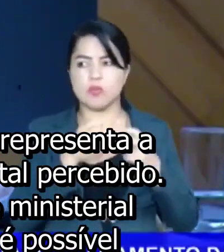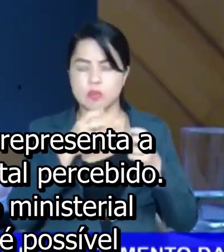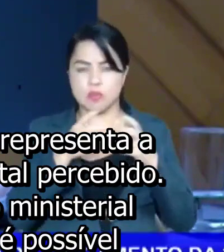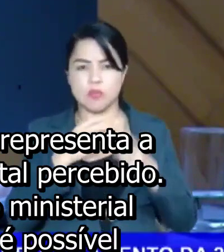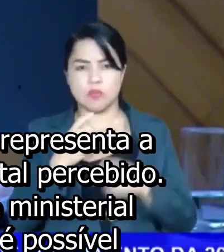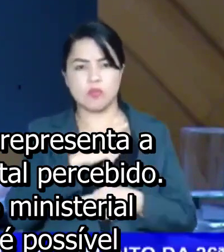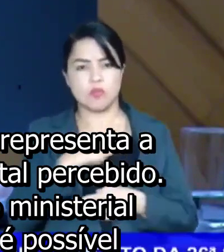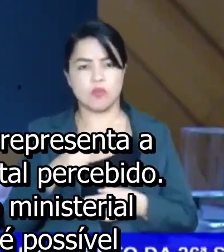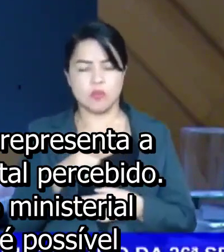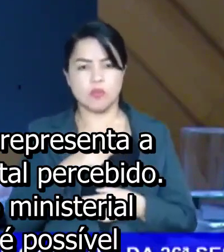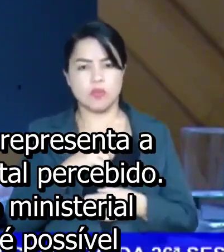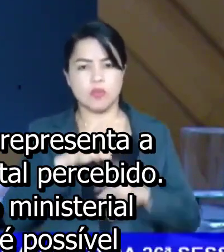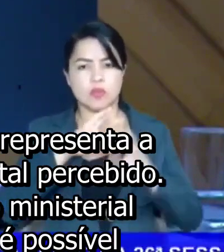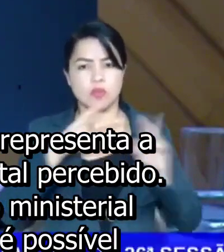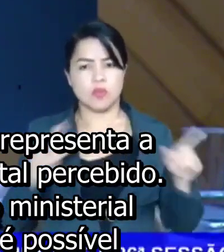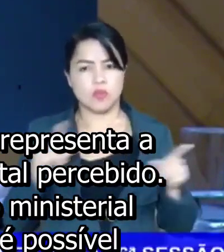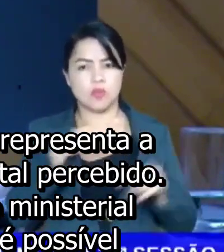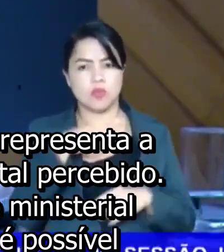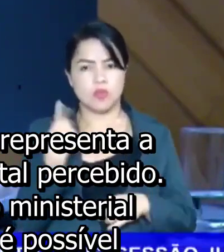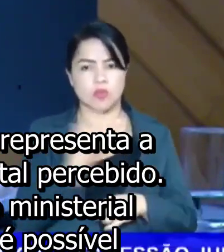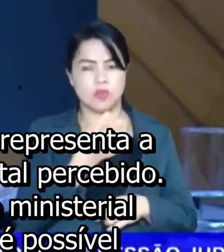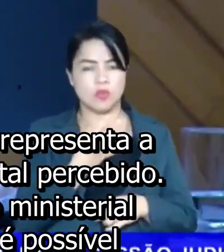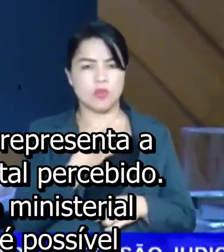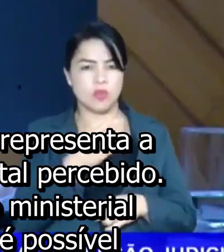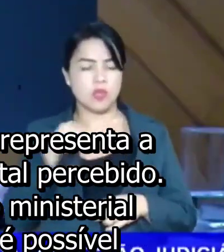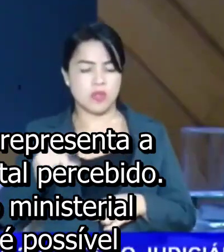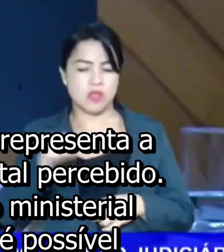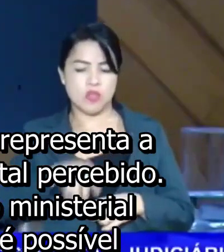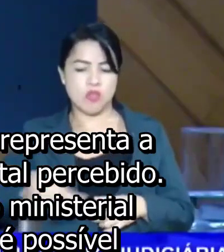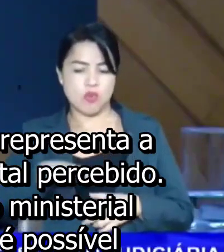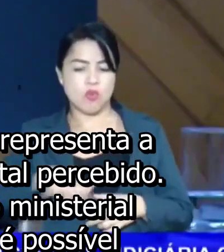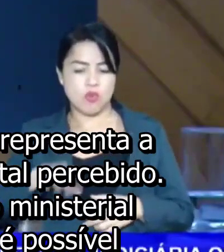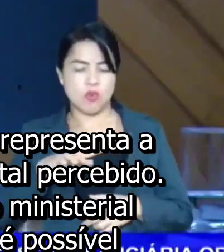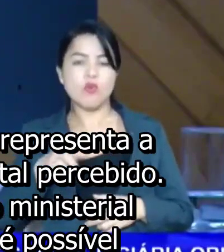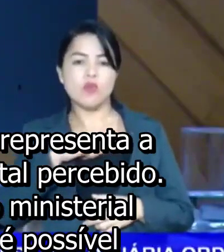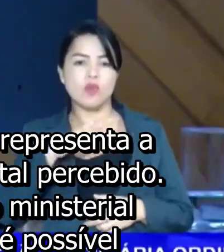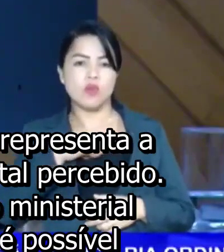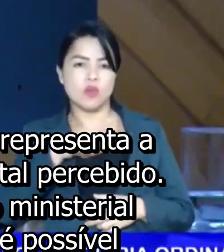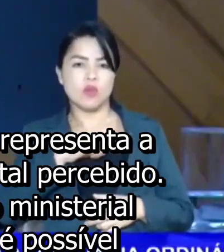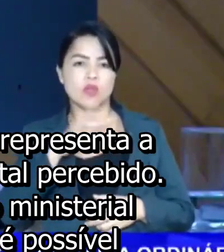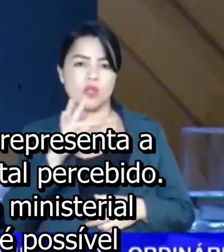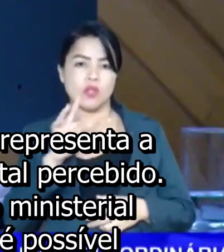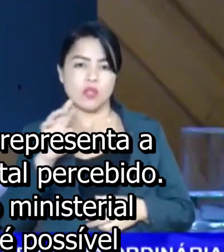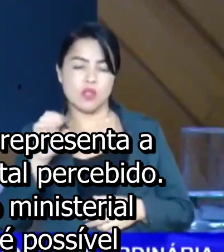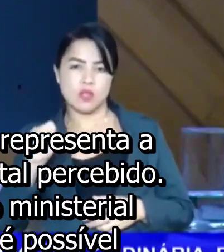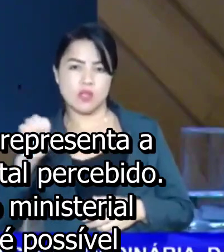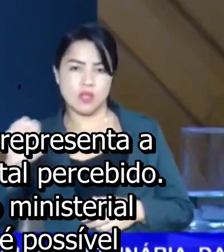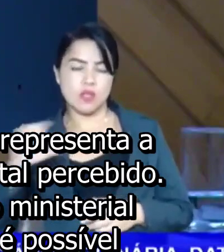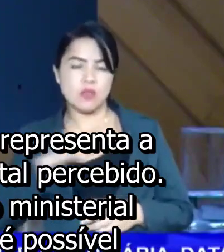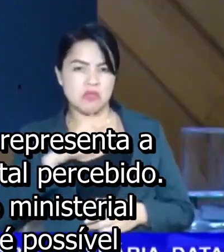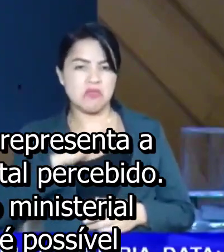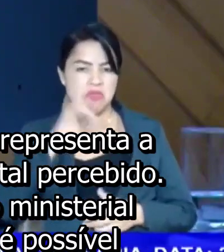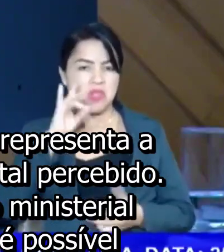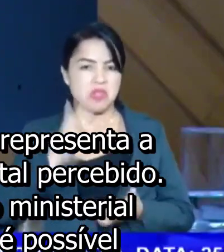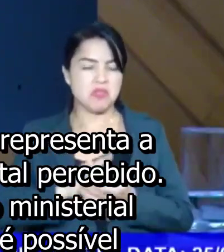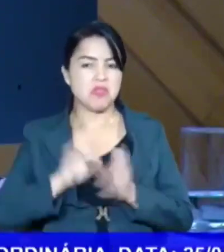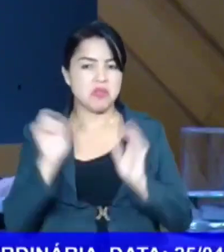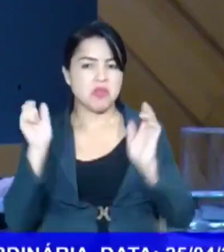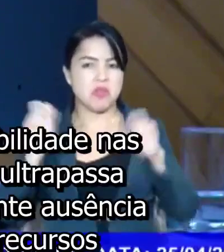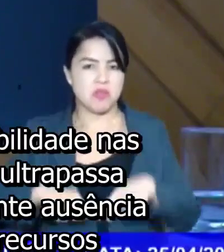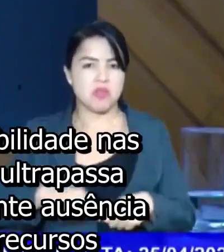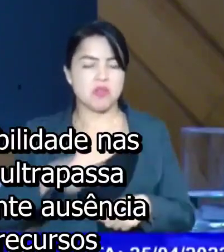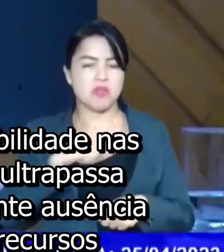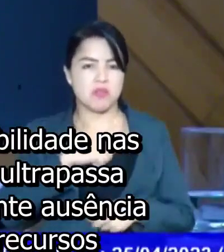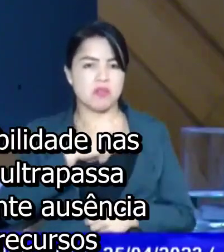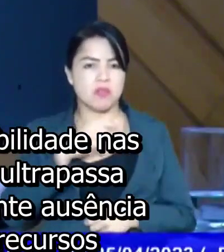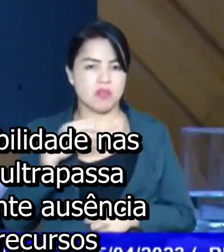Não obstante, diferentemente do que defende o órgão ministerial, o TSE possui firme entendimento no sentido de que é possível